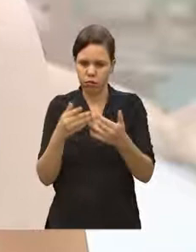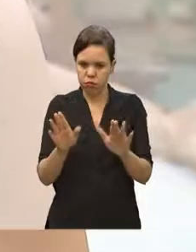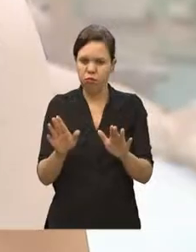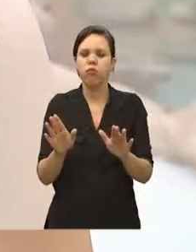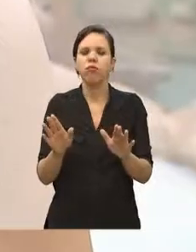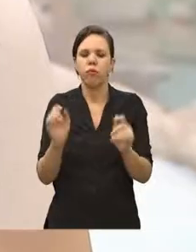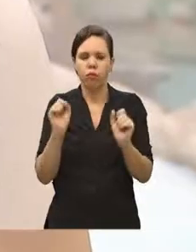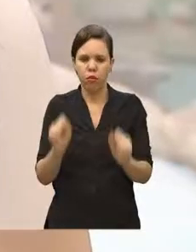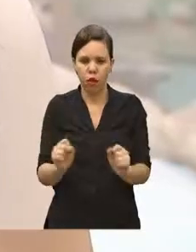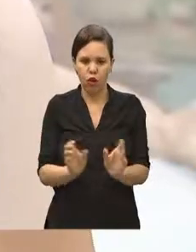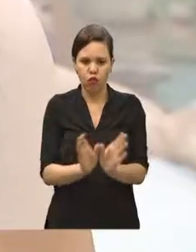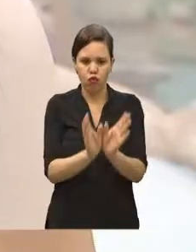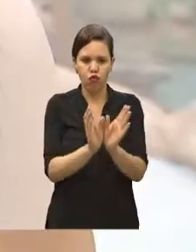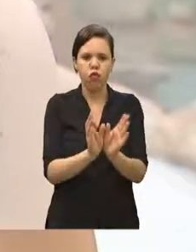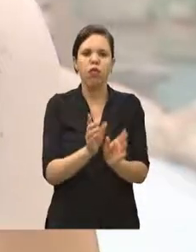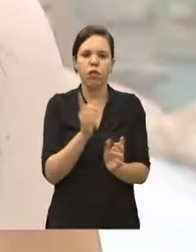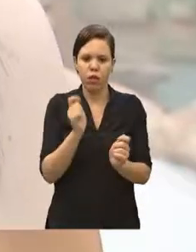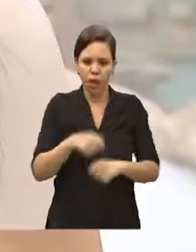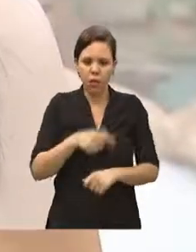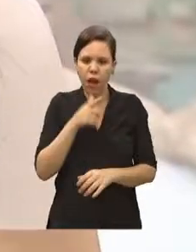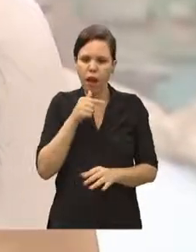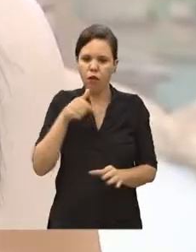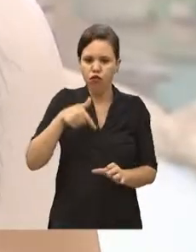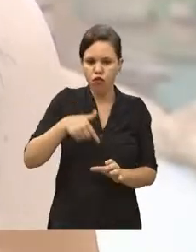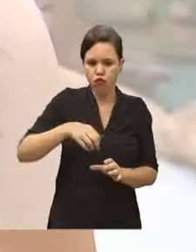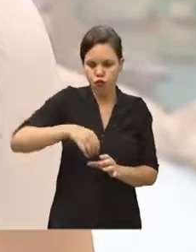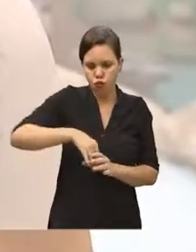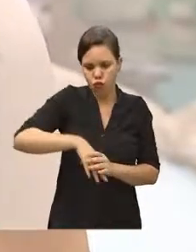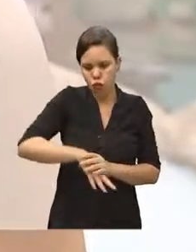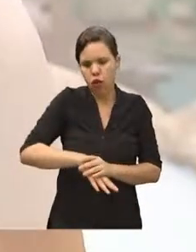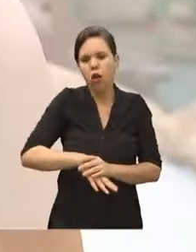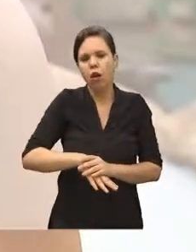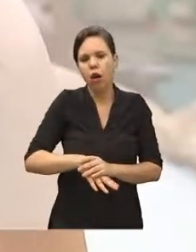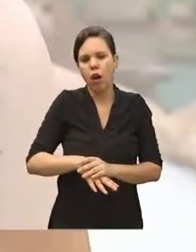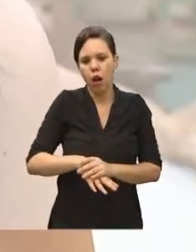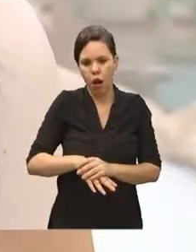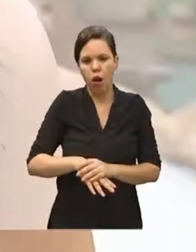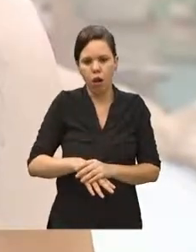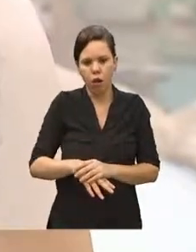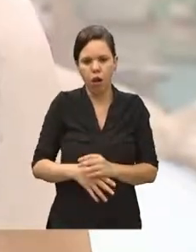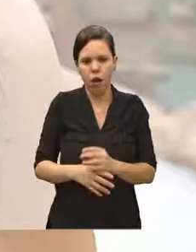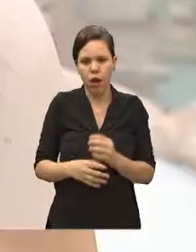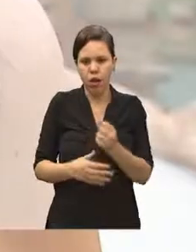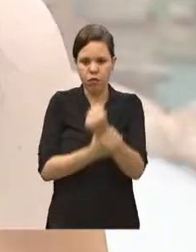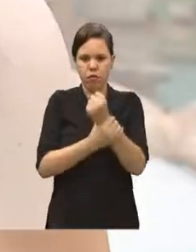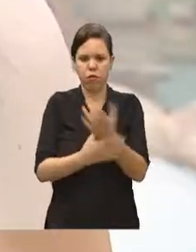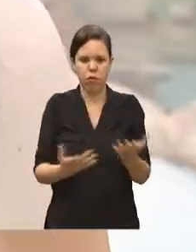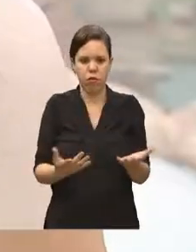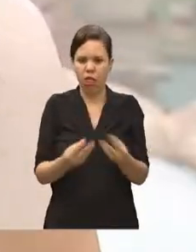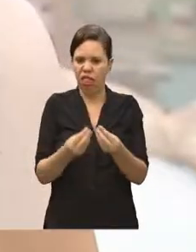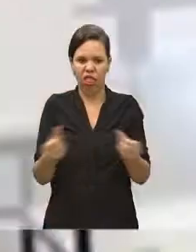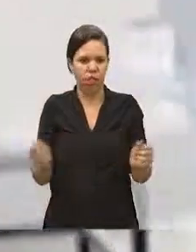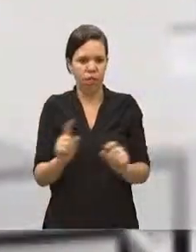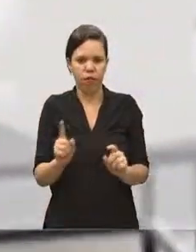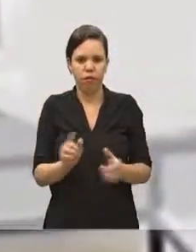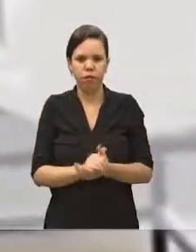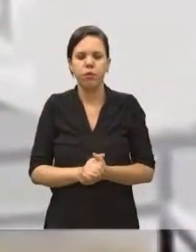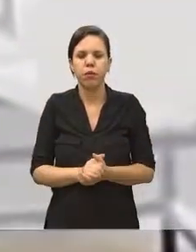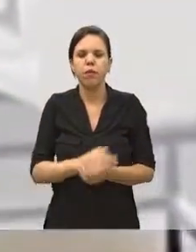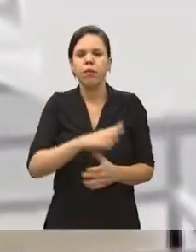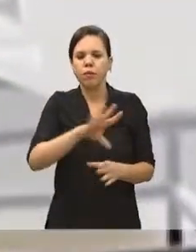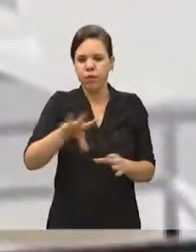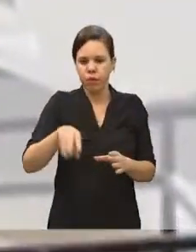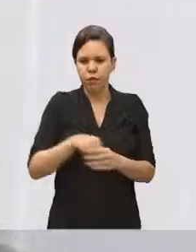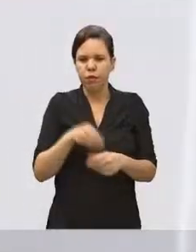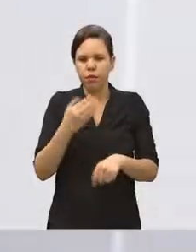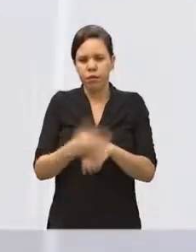esse vaso ele seja regado. Ele pode ser sim regado com água e não vai se desmanchar. A aplicação